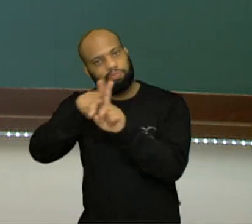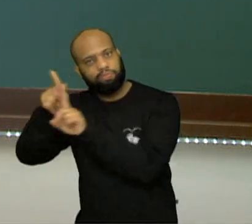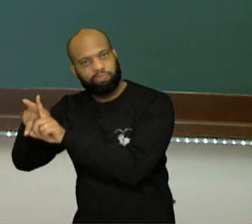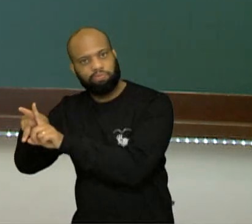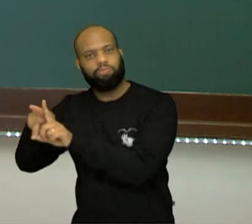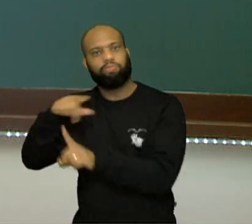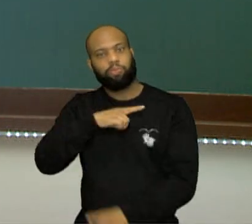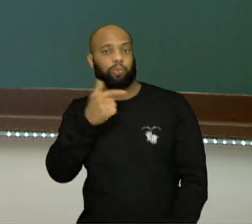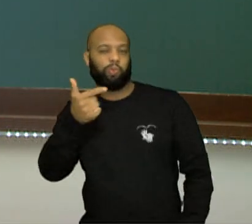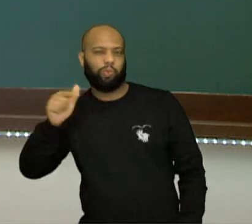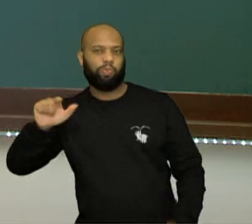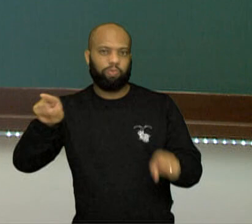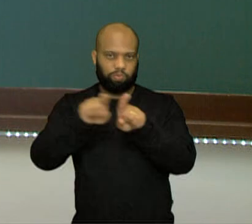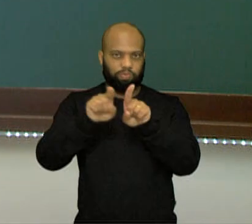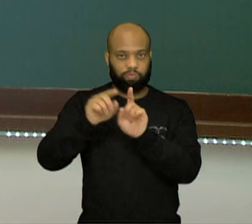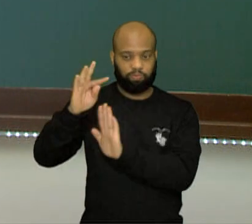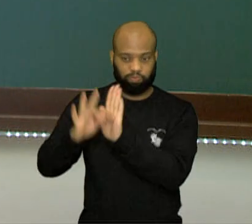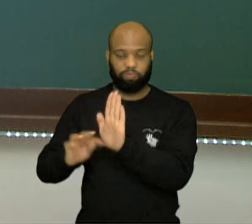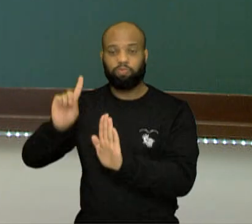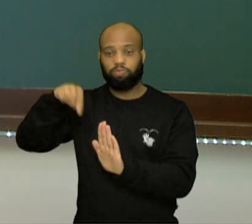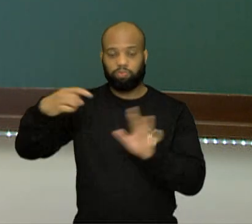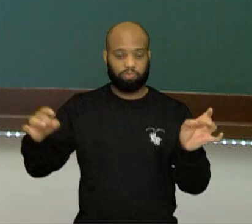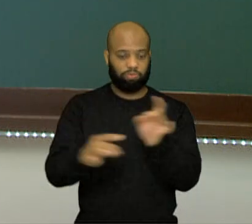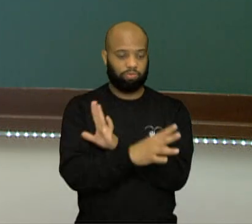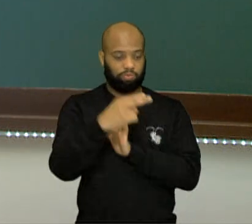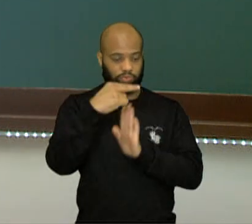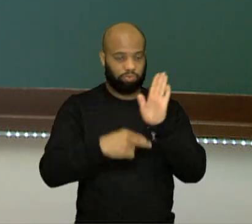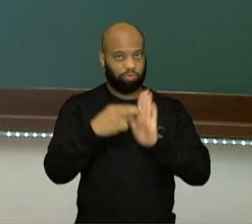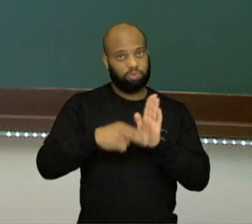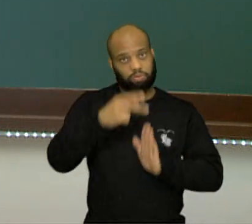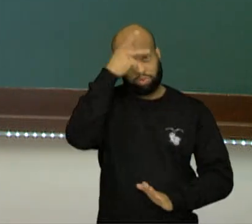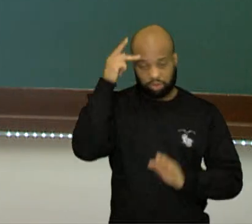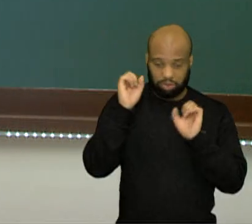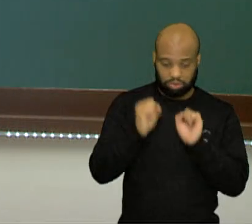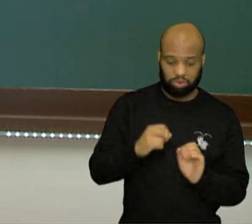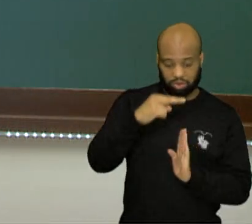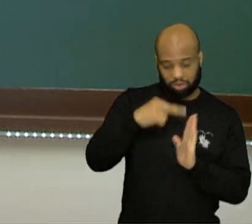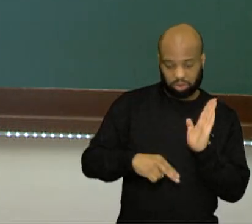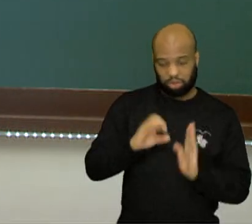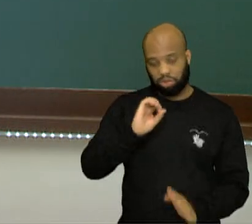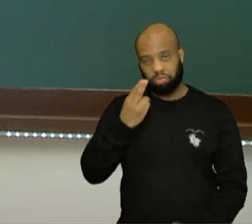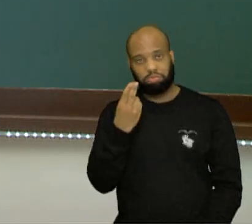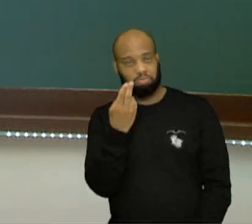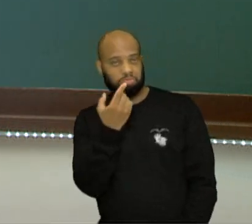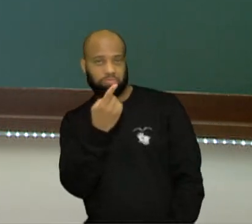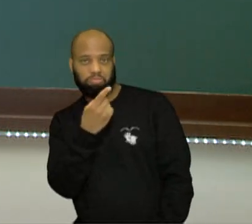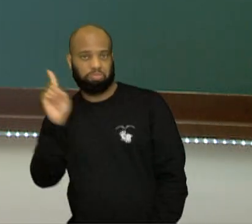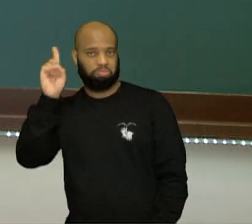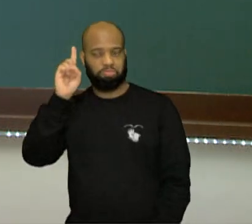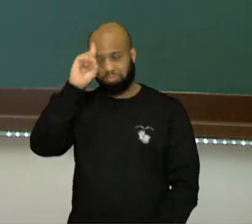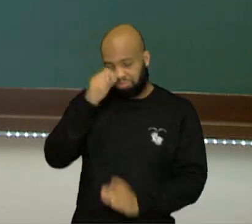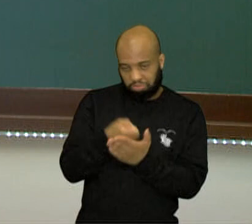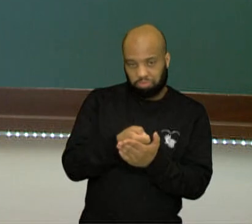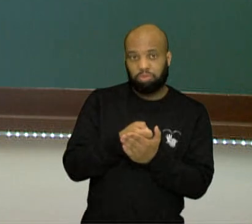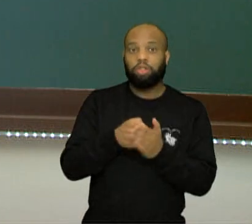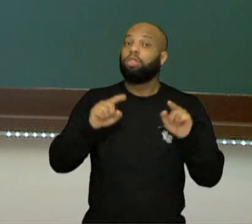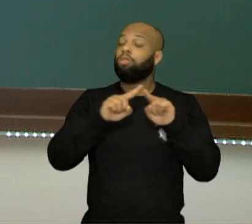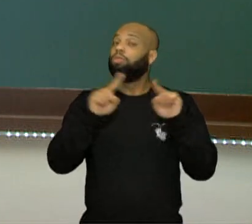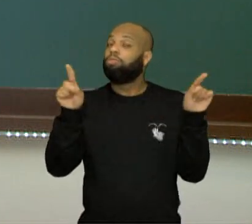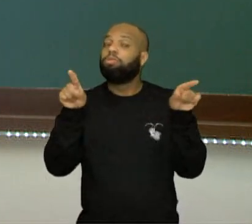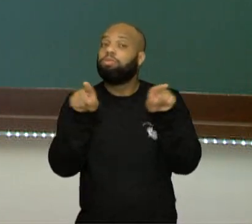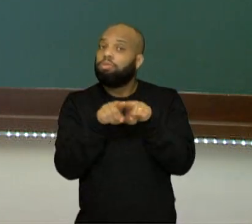no outro. Após a leitura, fica a critério do leitor assistir ou não o filme. Agora, por